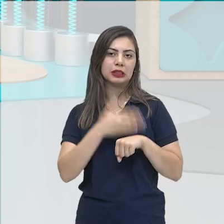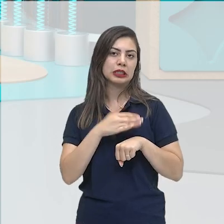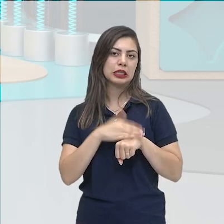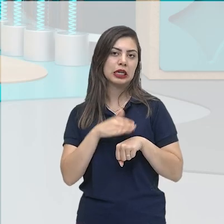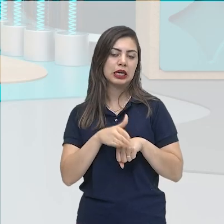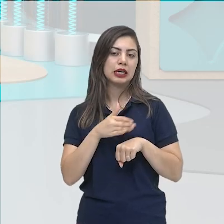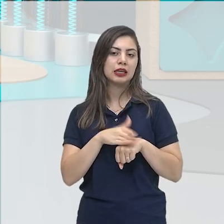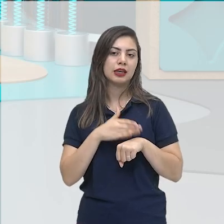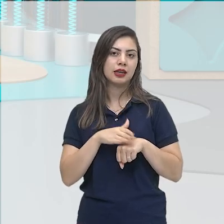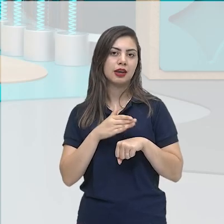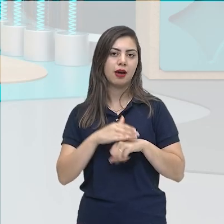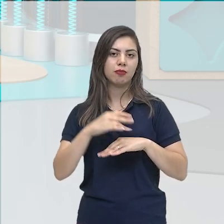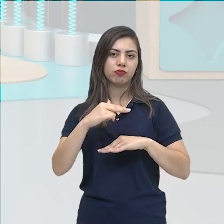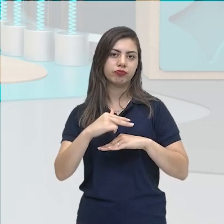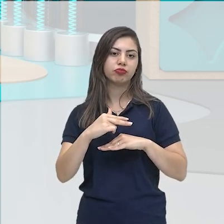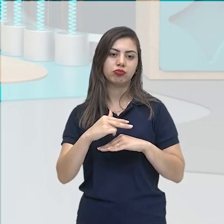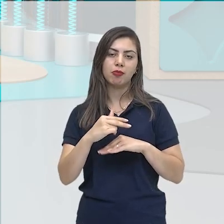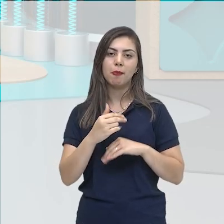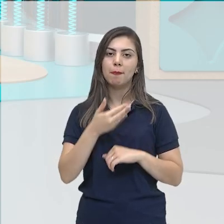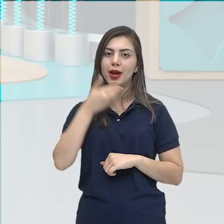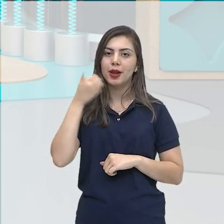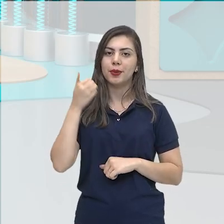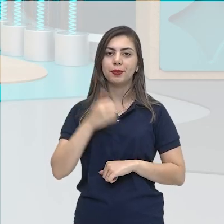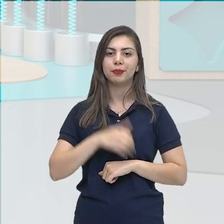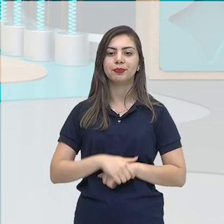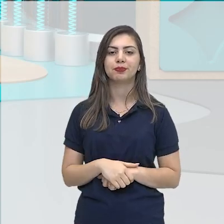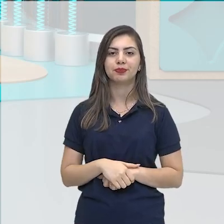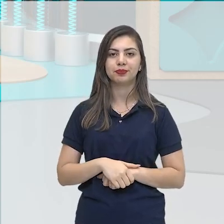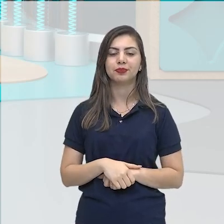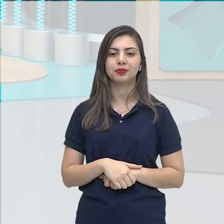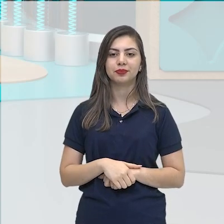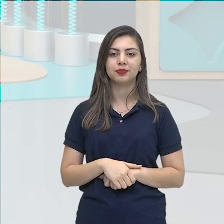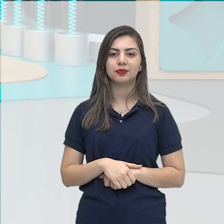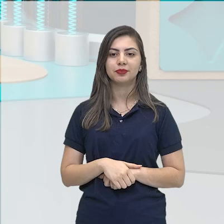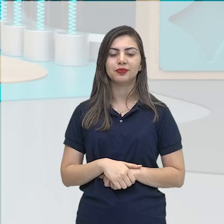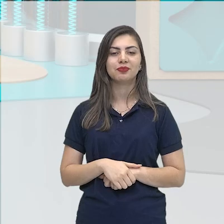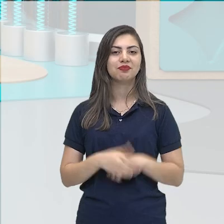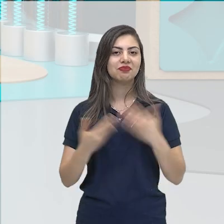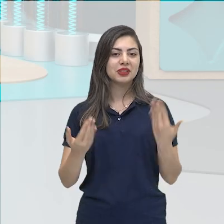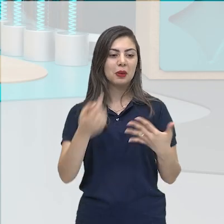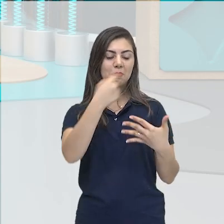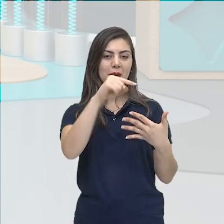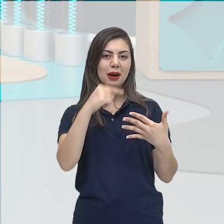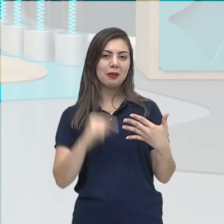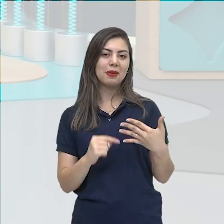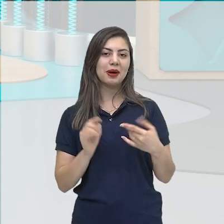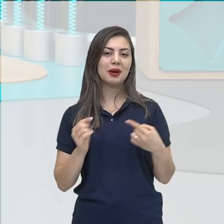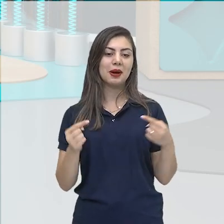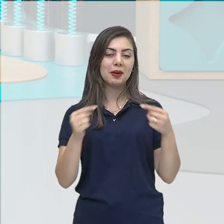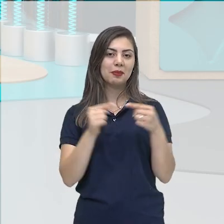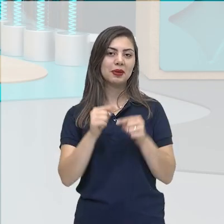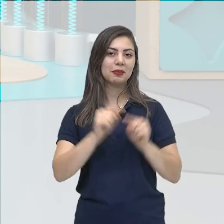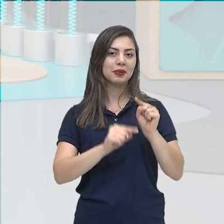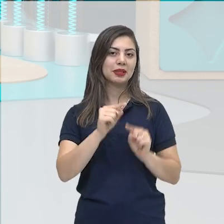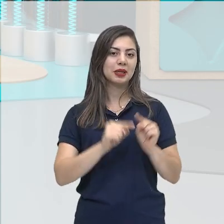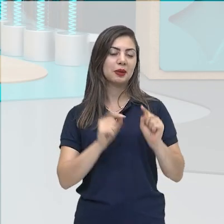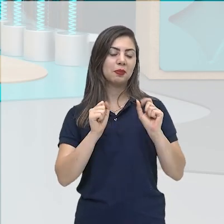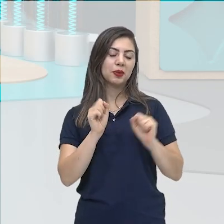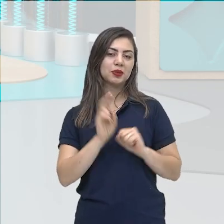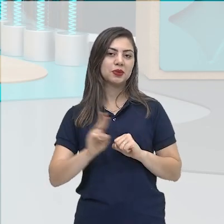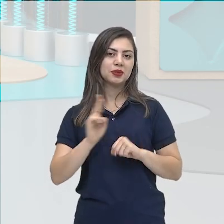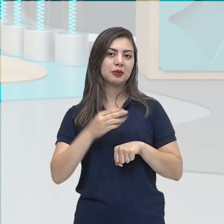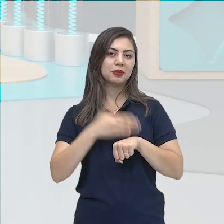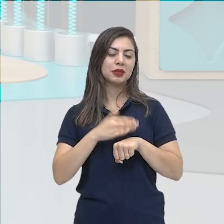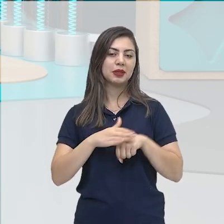quando a gente faz exercícios, né, no chão, tá bom? Muito bem, então esses são os equipamentos.